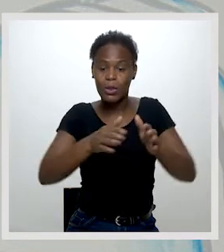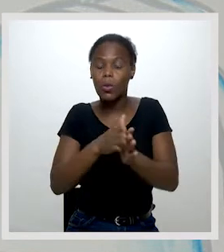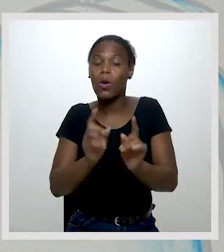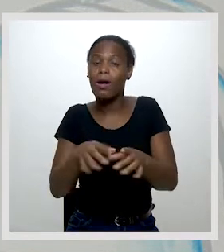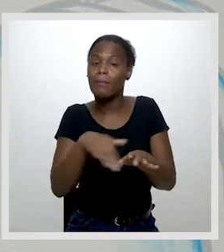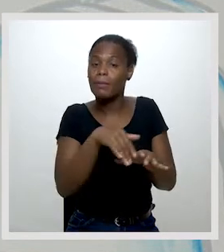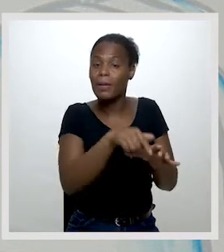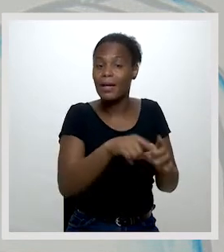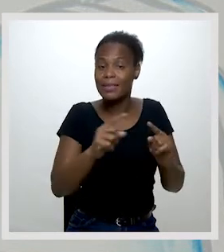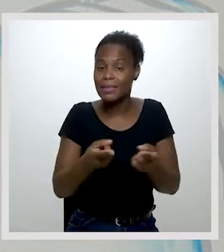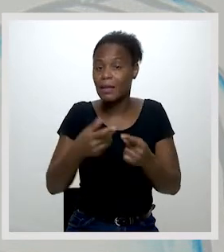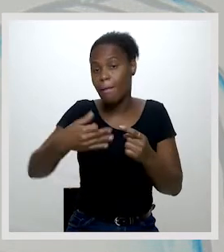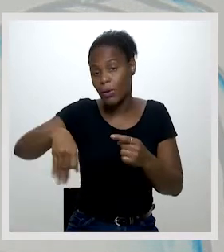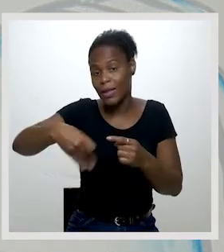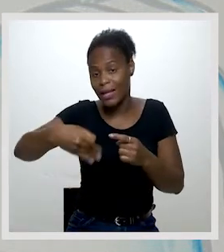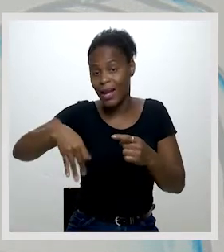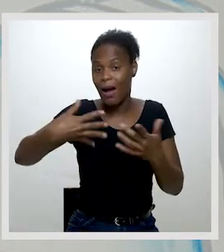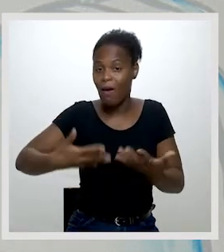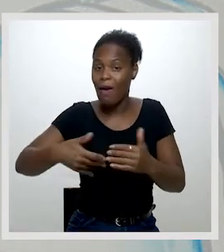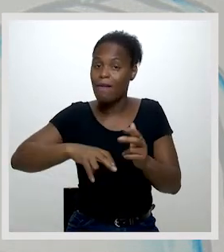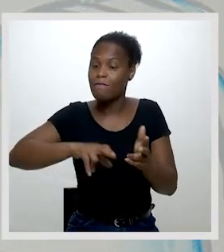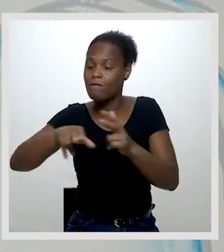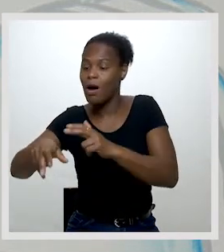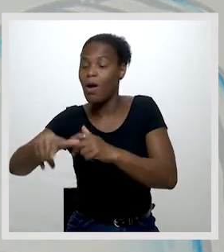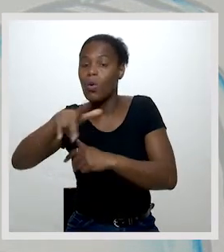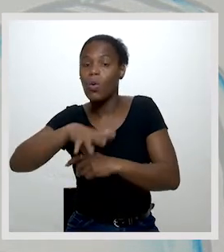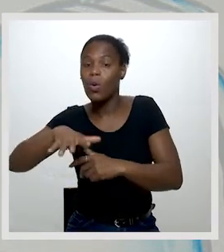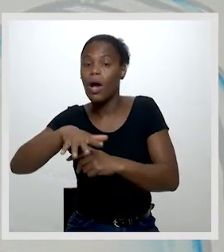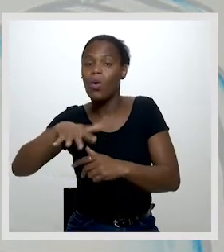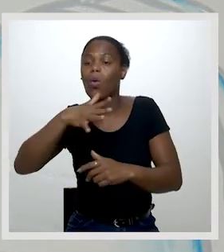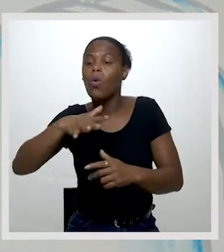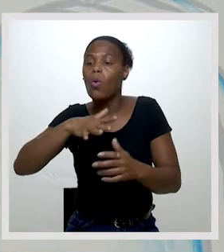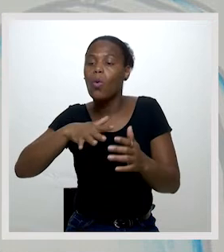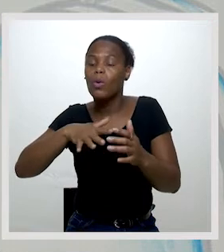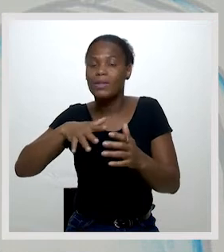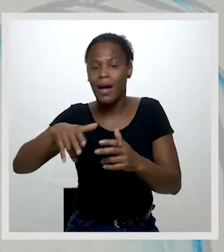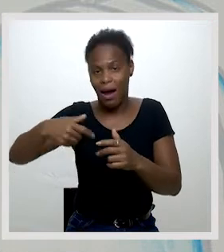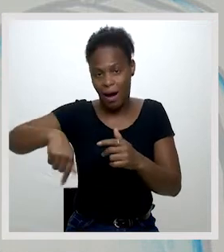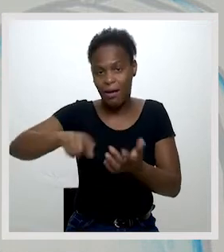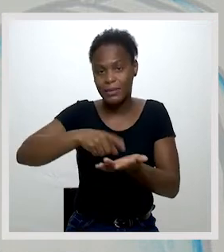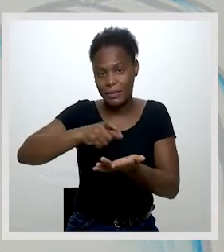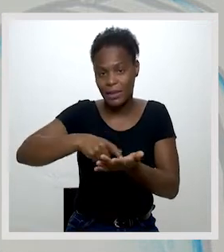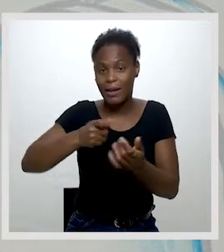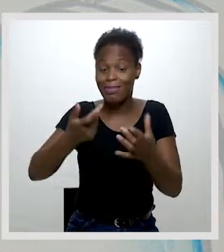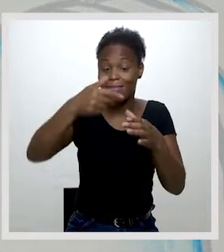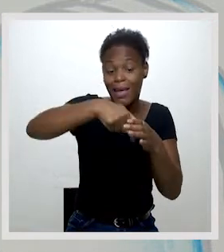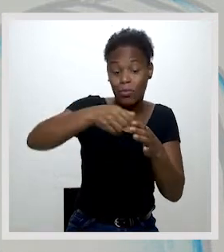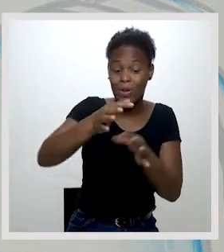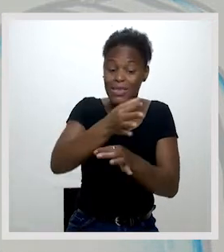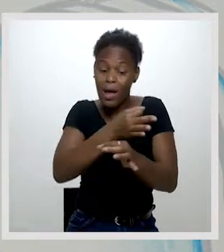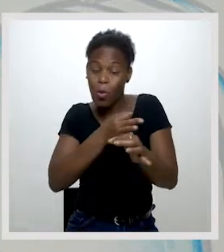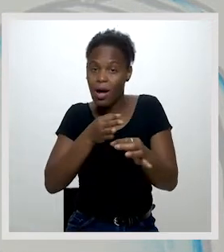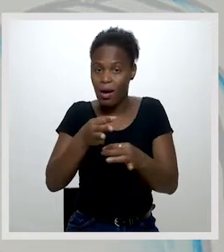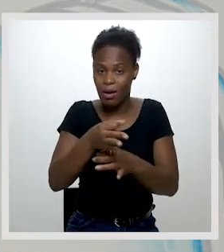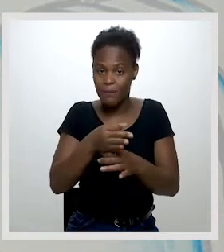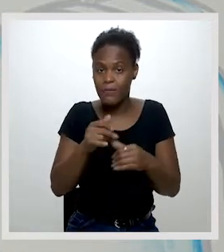a proteína vai agora para o local do destino por onde há necessidade dentro da célula. Bom,